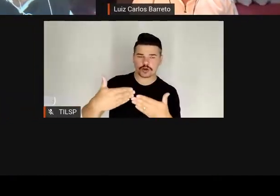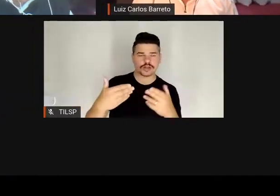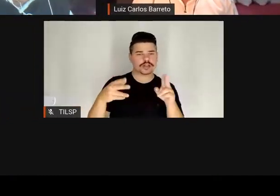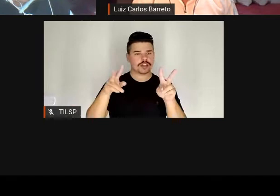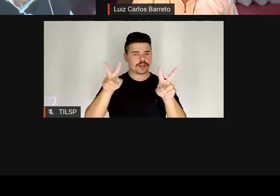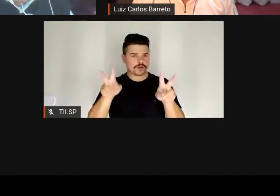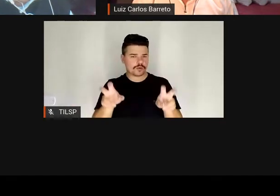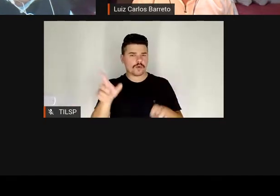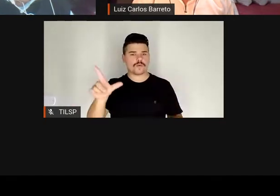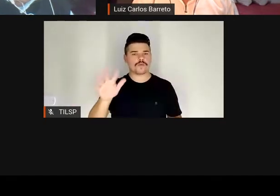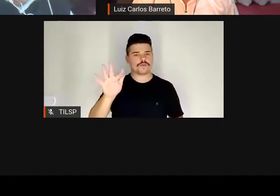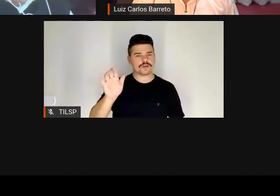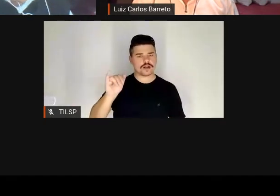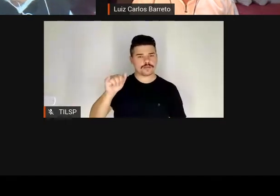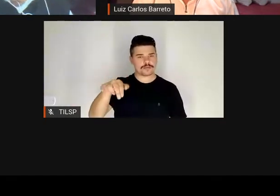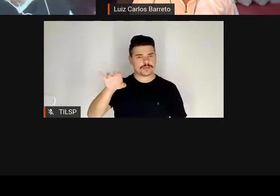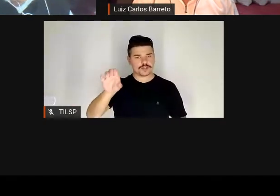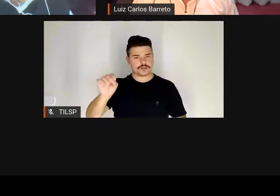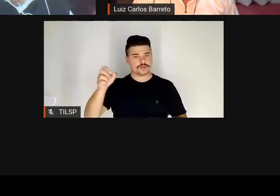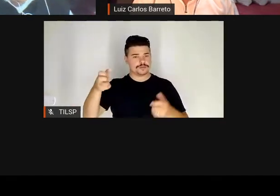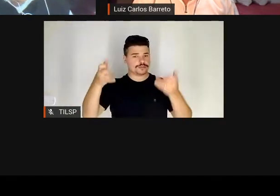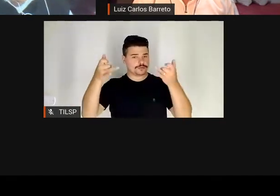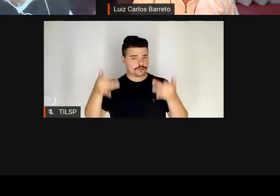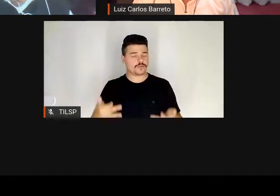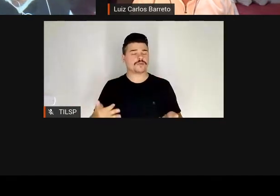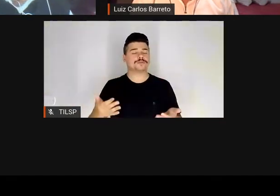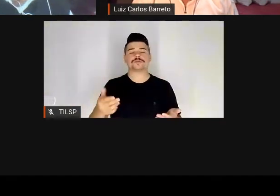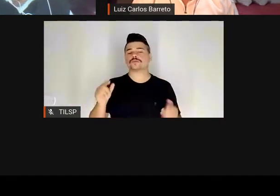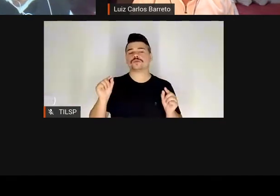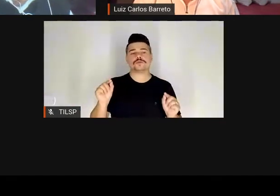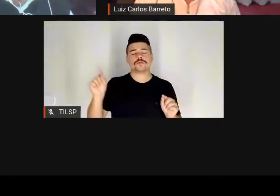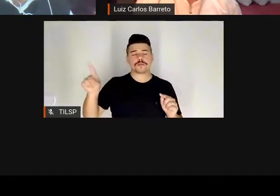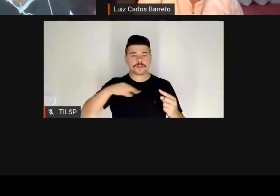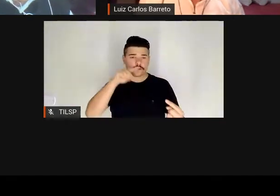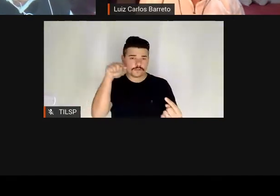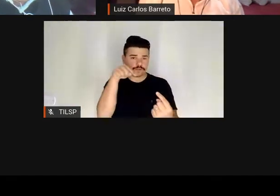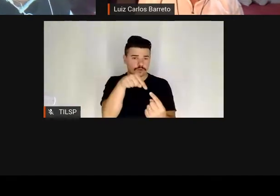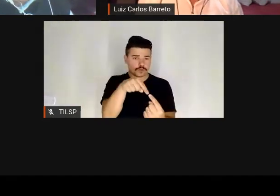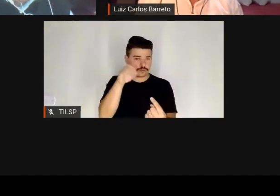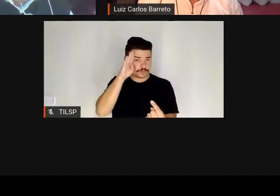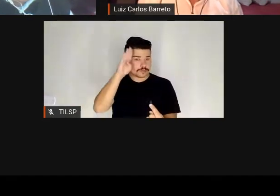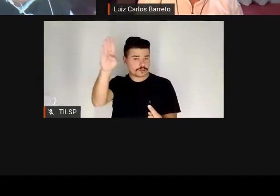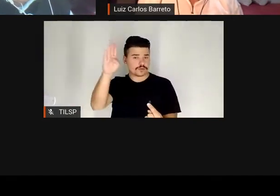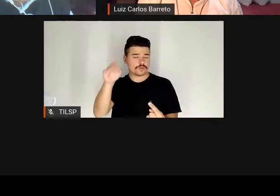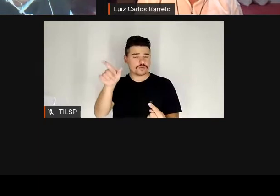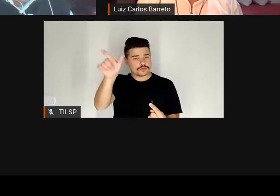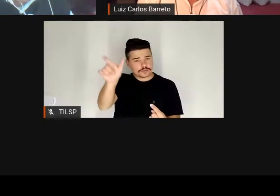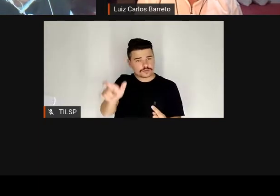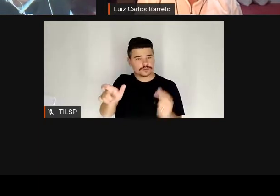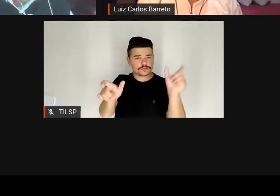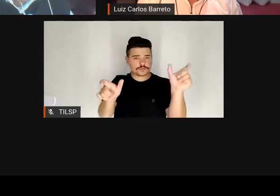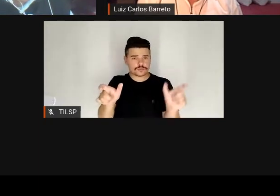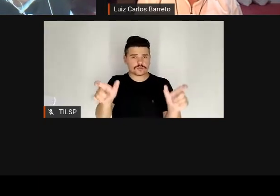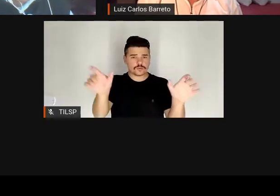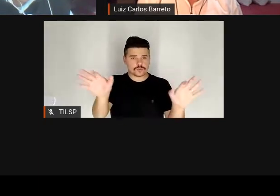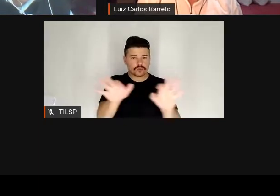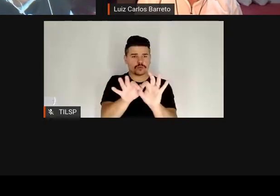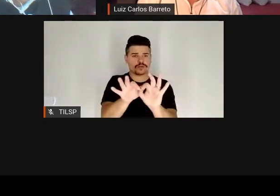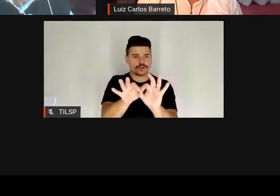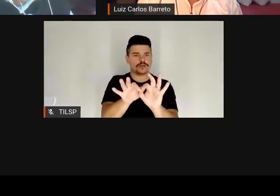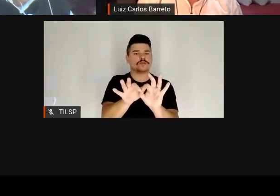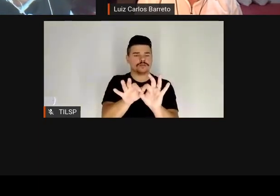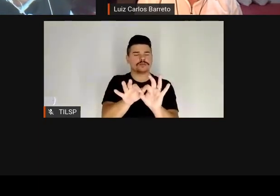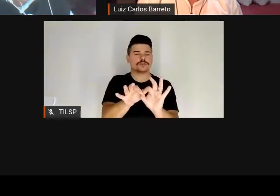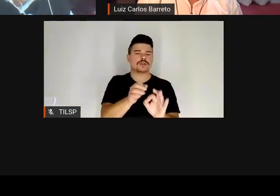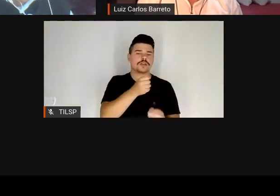Piuba colocava, essa questão específica, né, quer dizer, da união tanto da reportagem